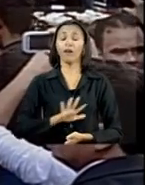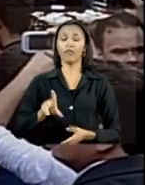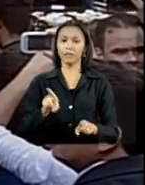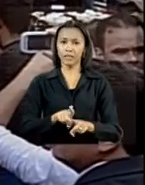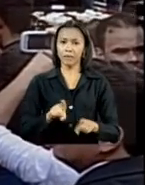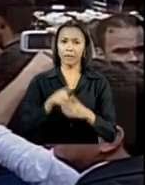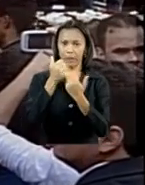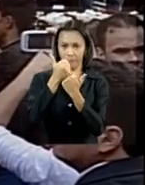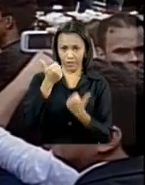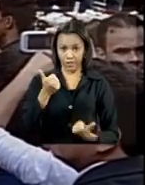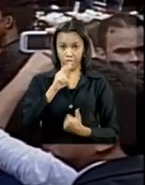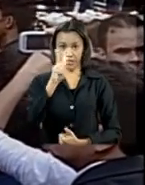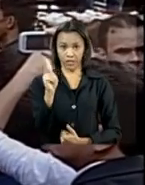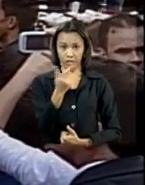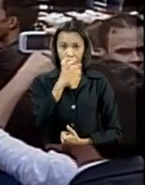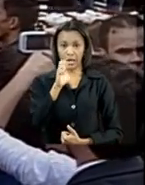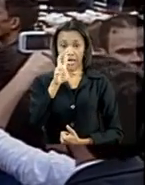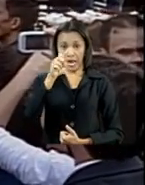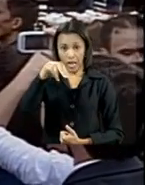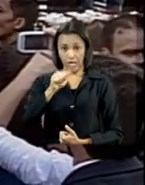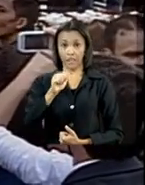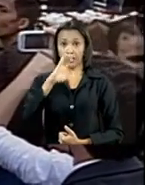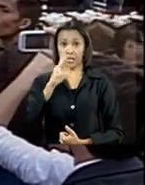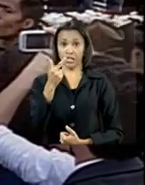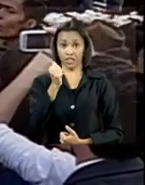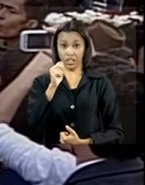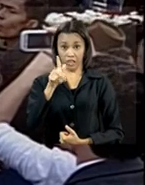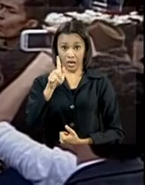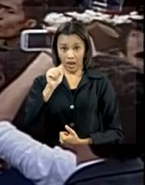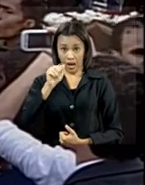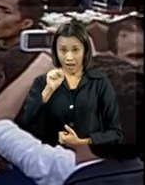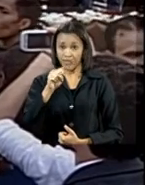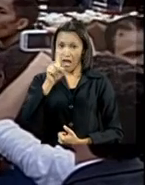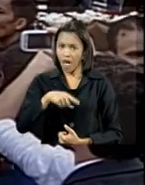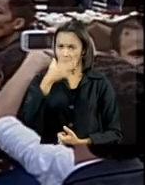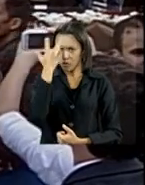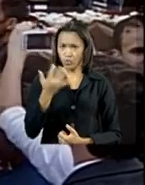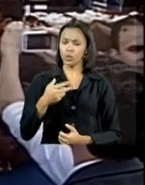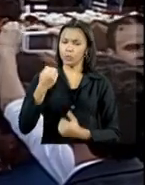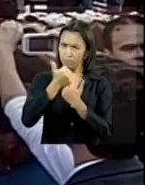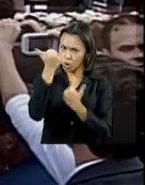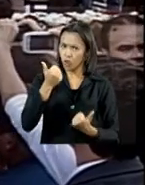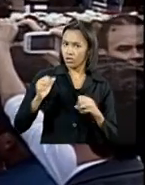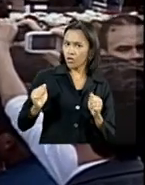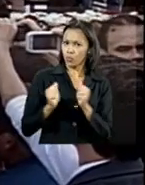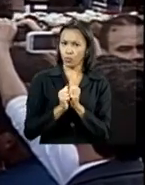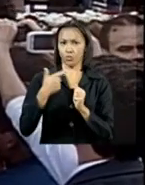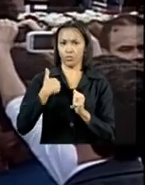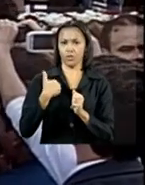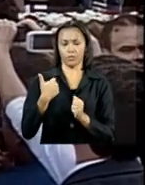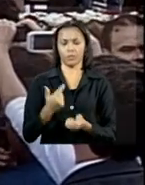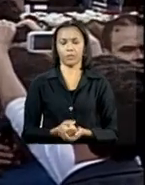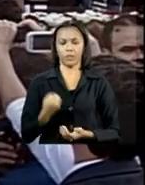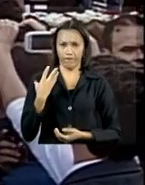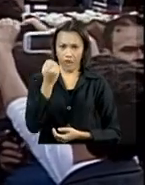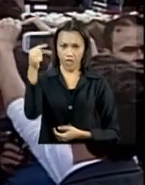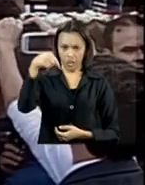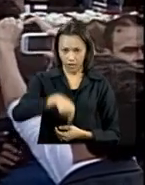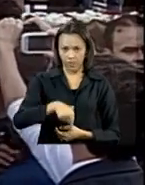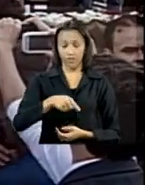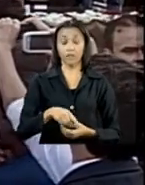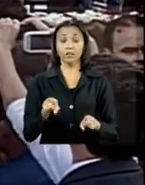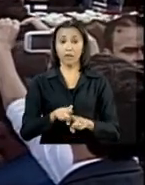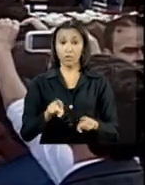a ministra Helena Chagas todos esses são ministros que me acompanham aqui nesta viagem cumprimentar o